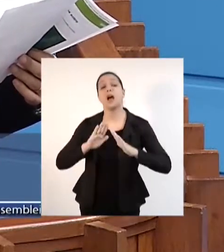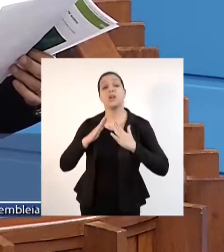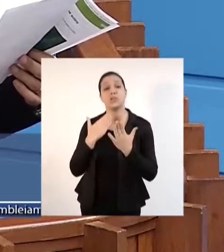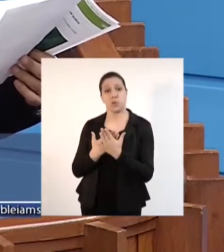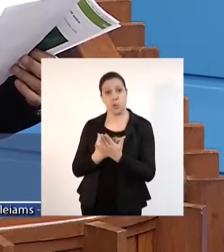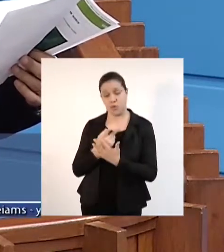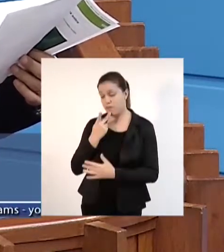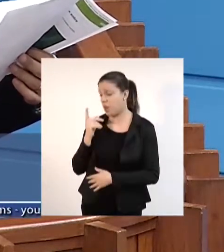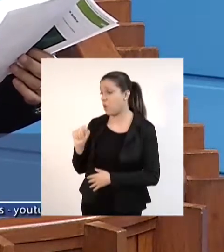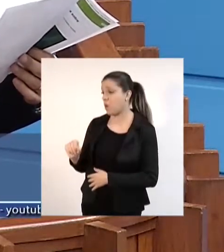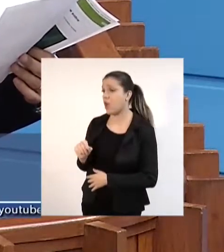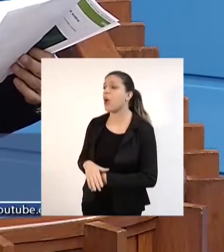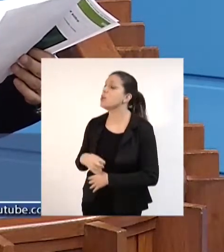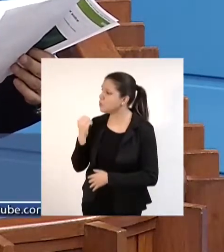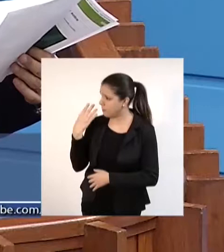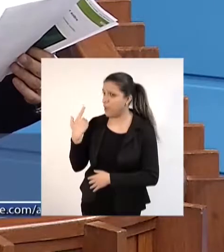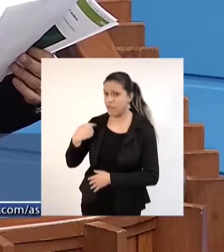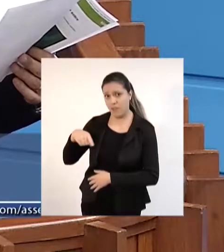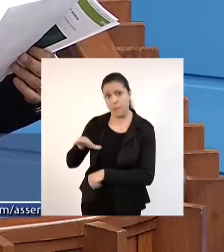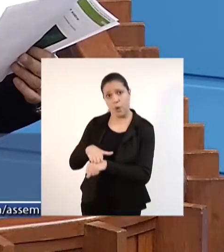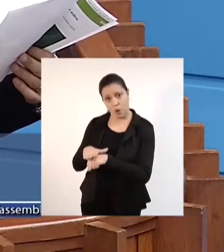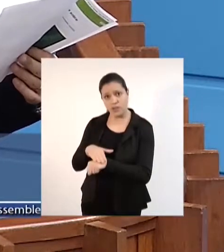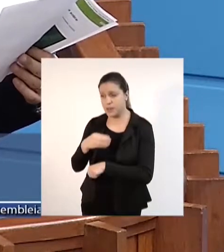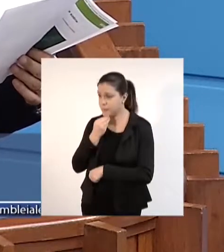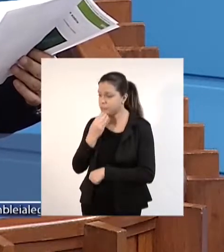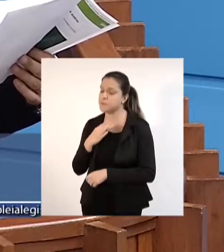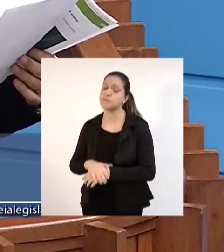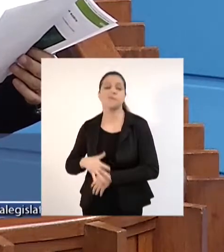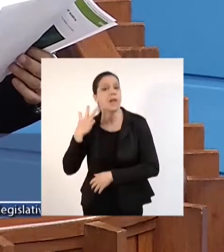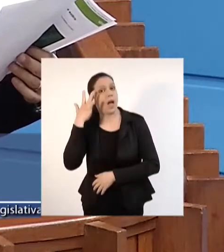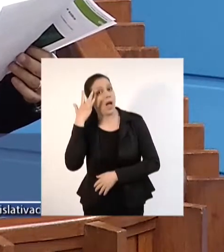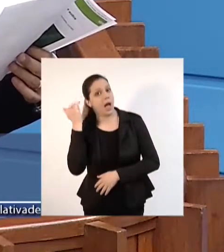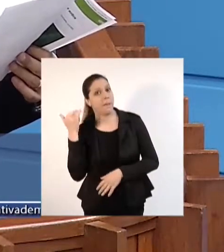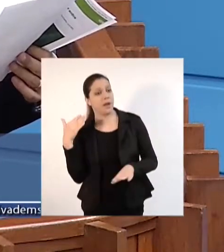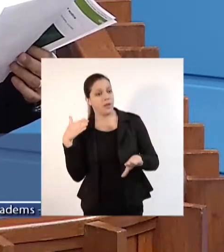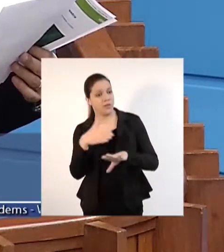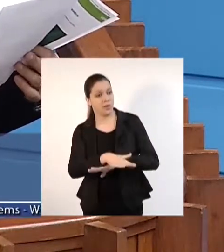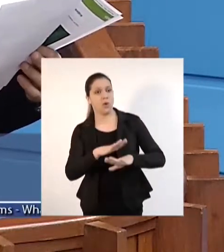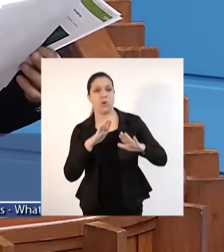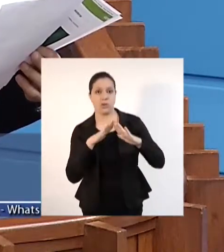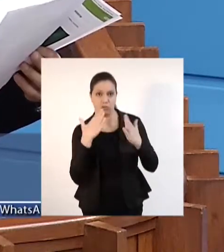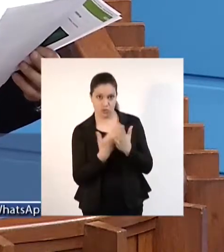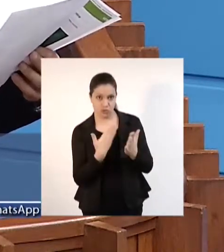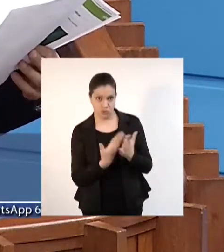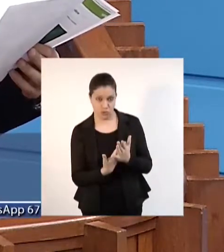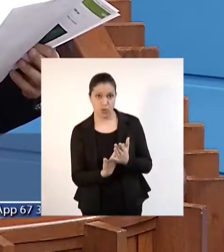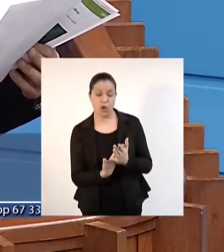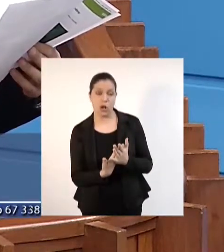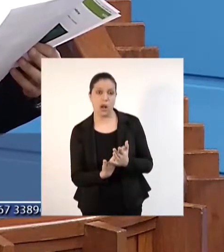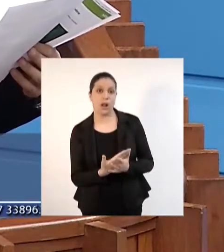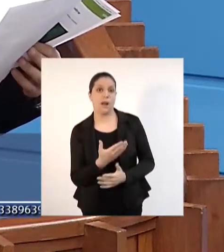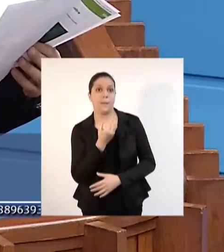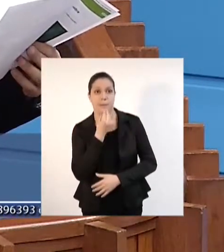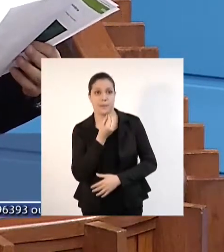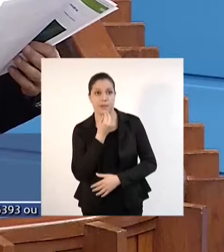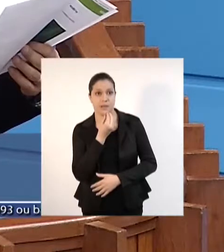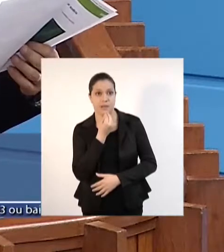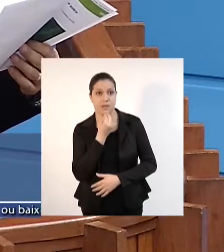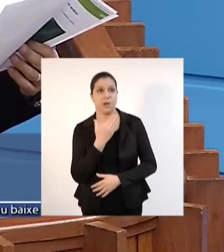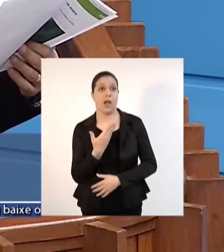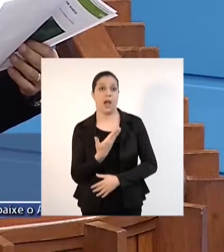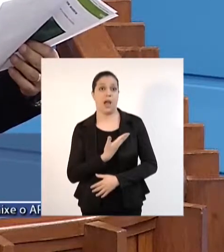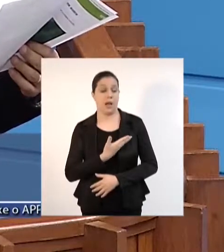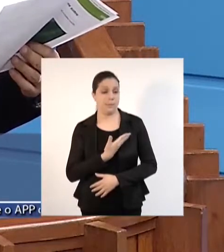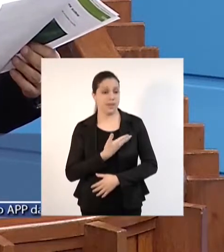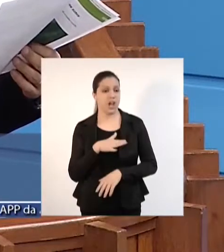não, tudo bem, nós vamos falar com o menino. No outro dia meu filho foi para a escola e a colega dele chamou-os. Falou que não estava se sentindo